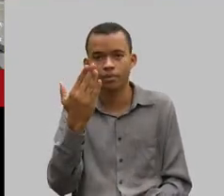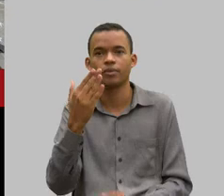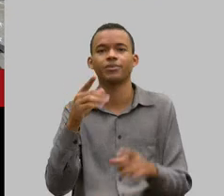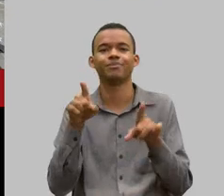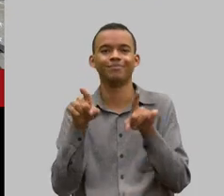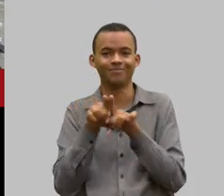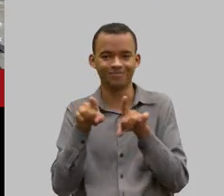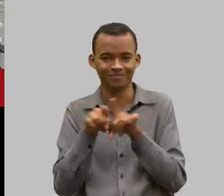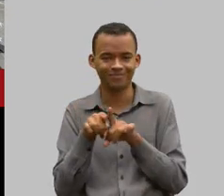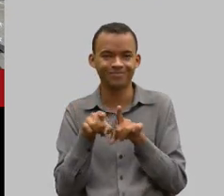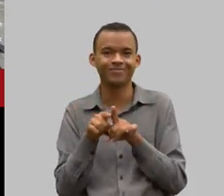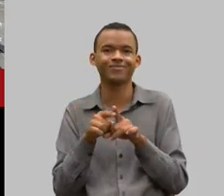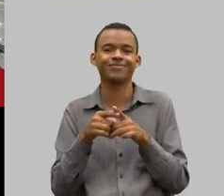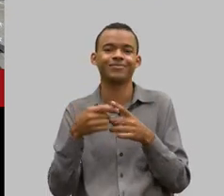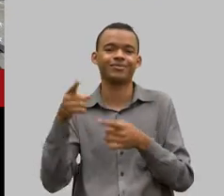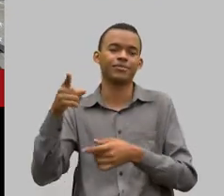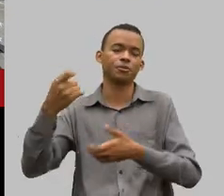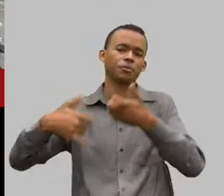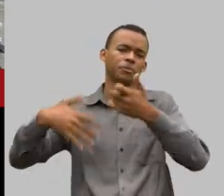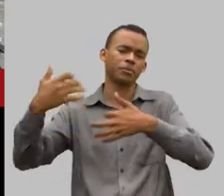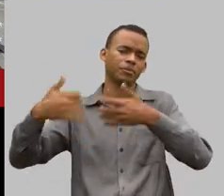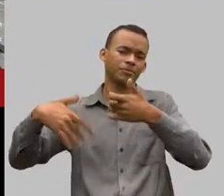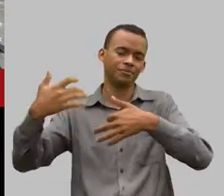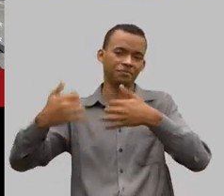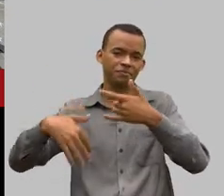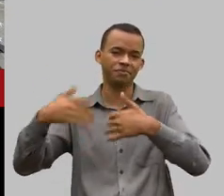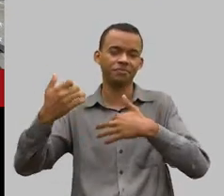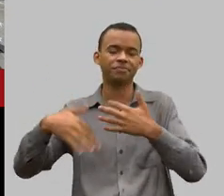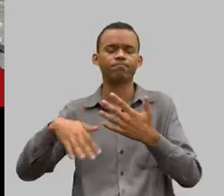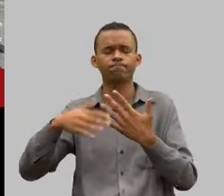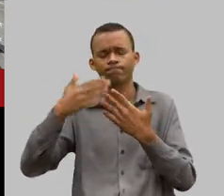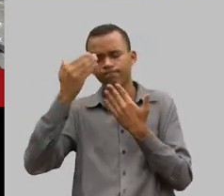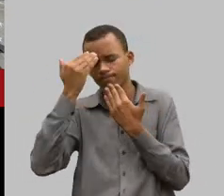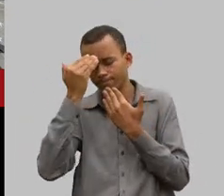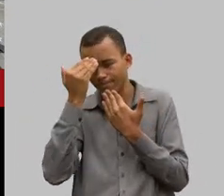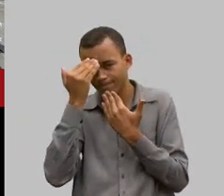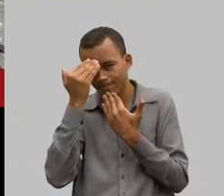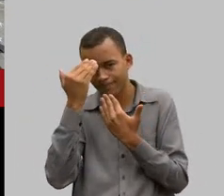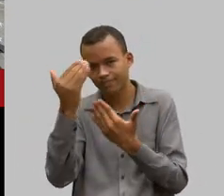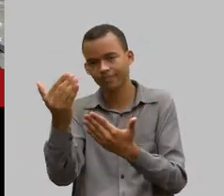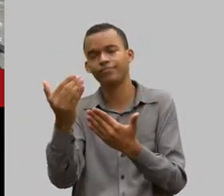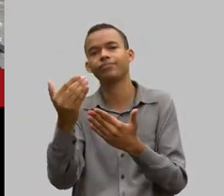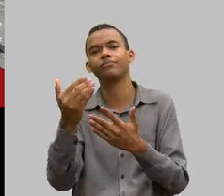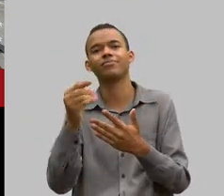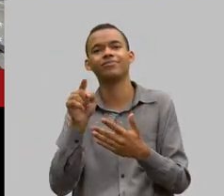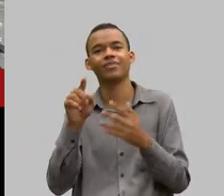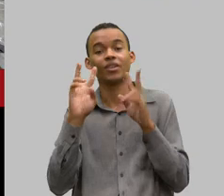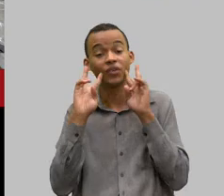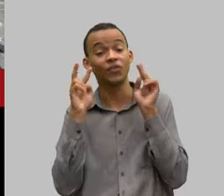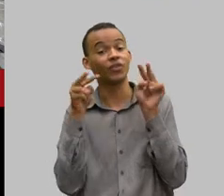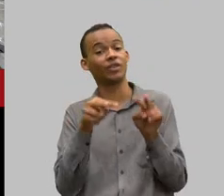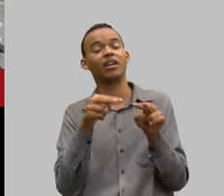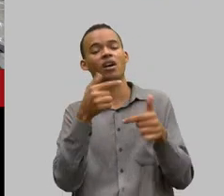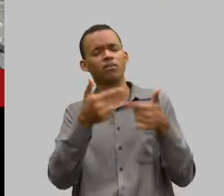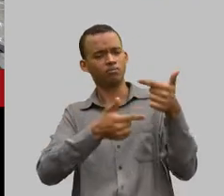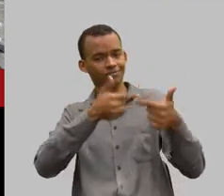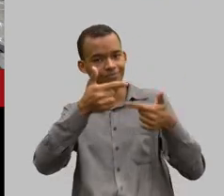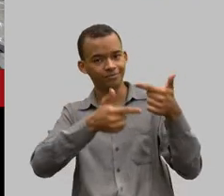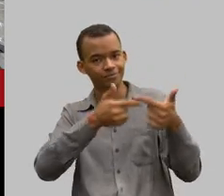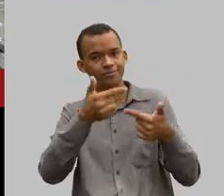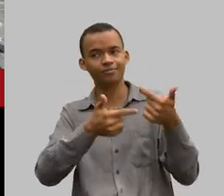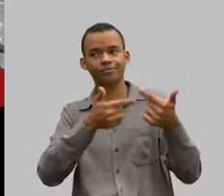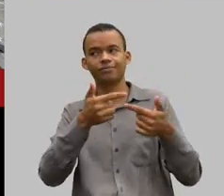agradecê-lo pelas palavras agradecê-lo por reconhecer esse trabalho que tá sendo feito e quero